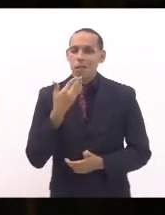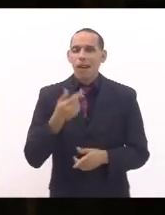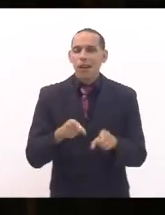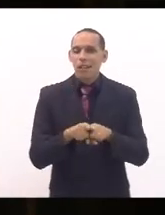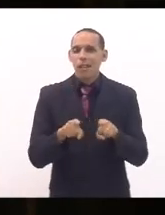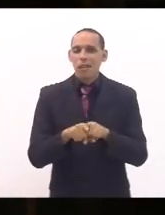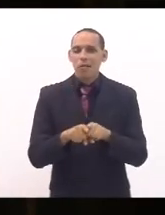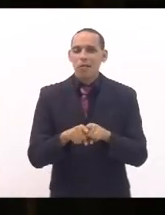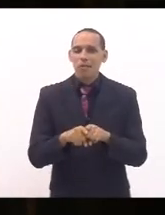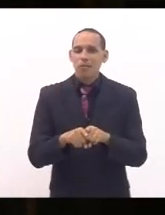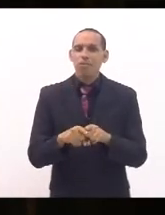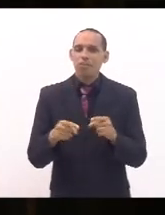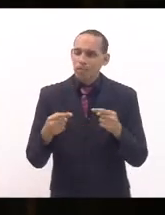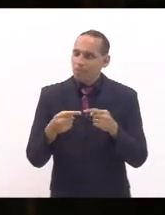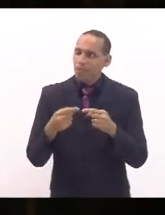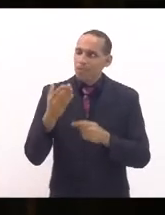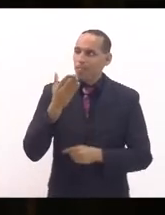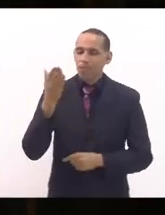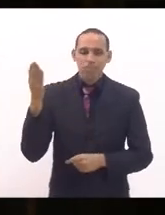dessas torcidas,